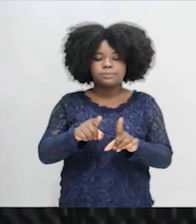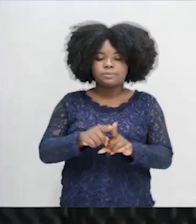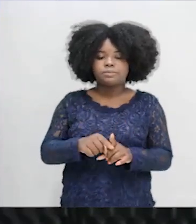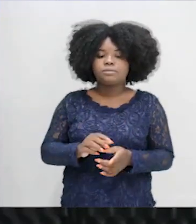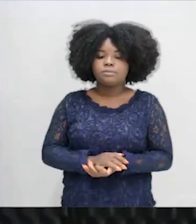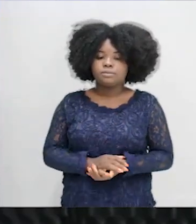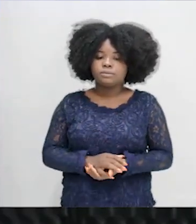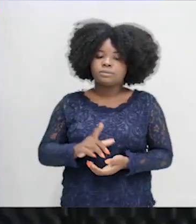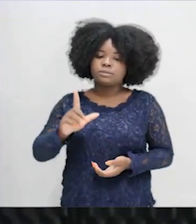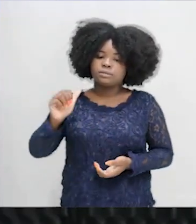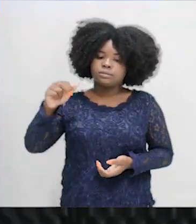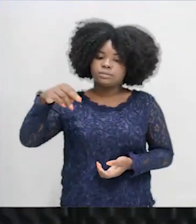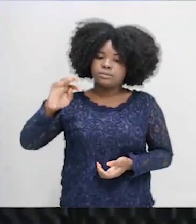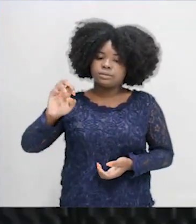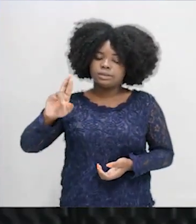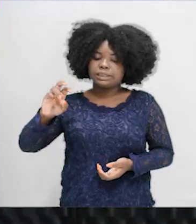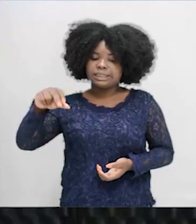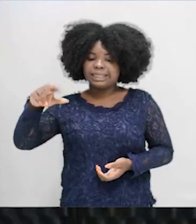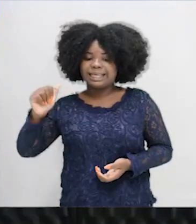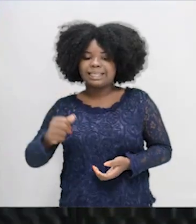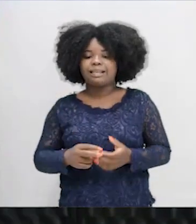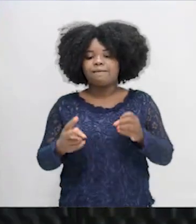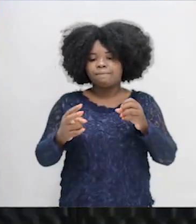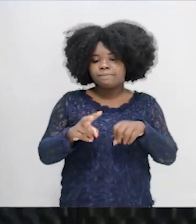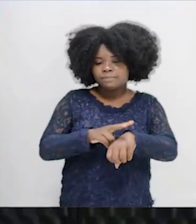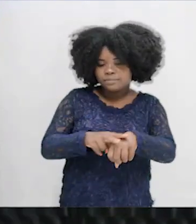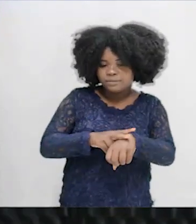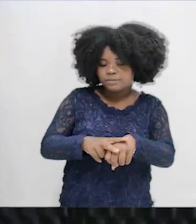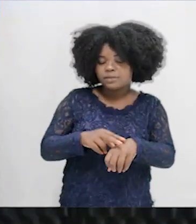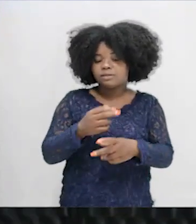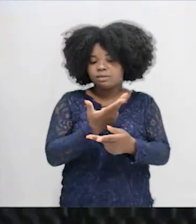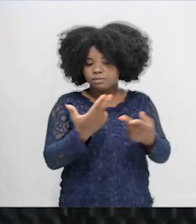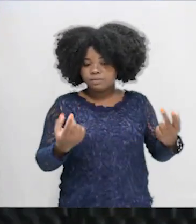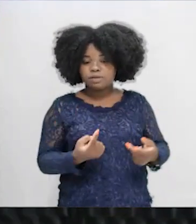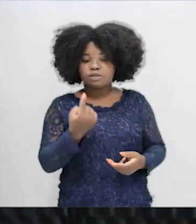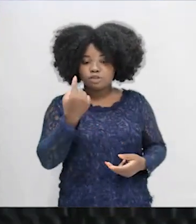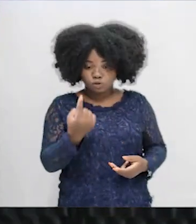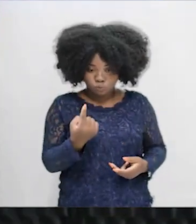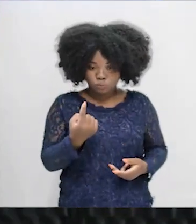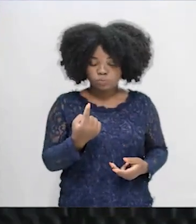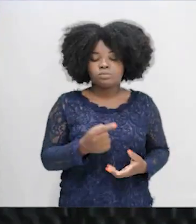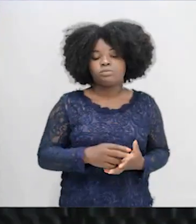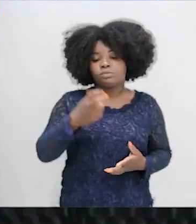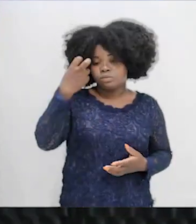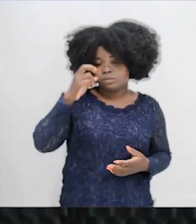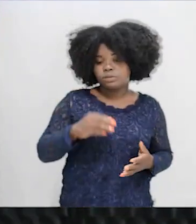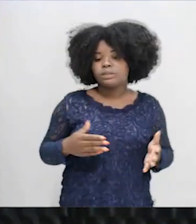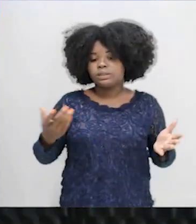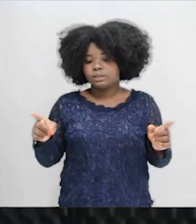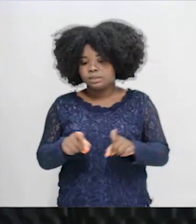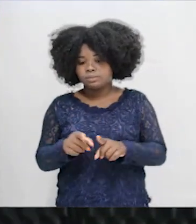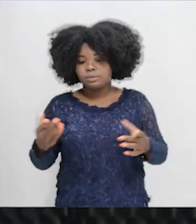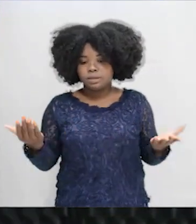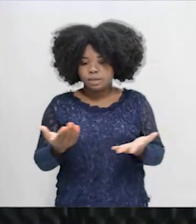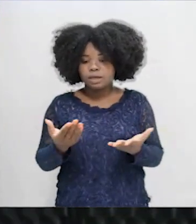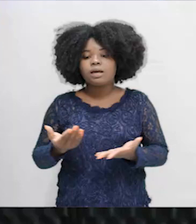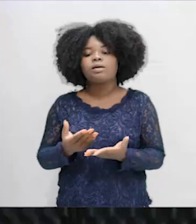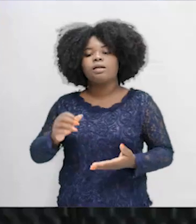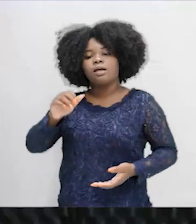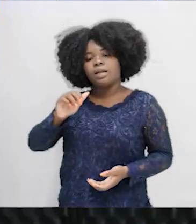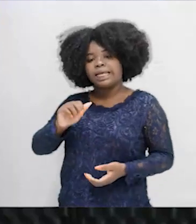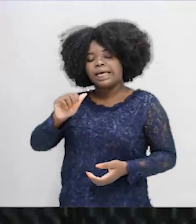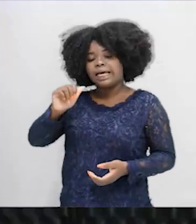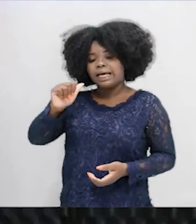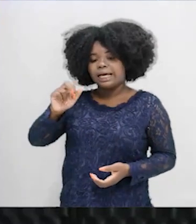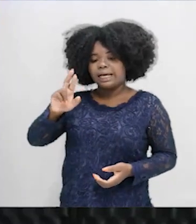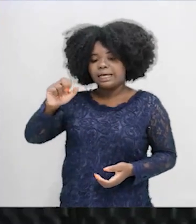conhece, um Lanterna Verde que tem vários, né, e um deles, um só, é preto, e a versão mais atual do Homem-Aranha,